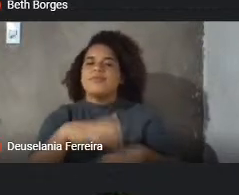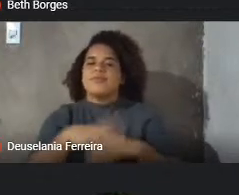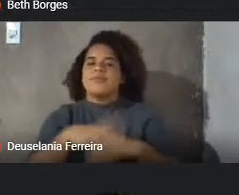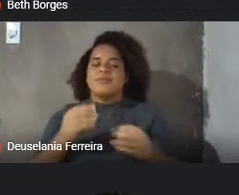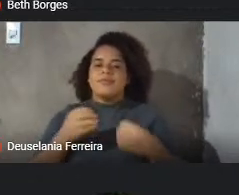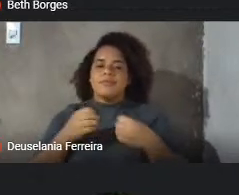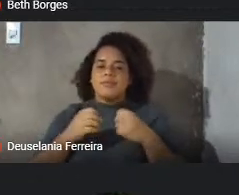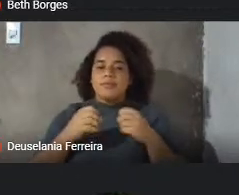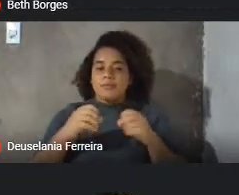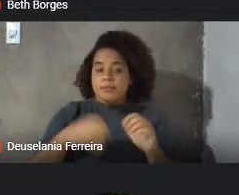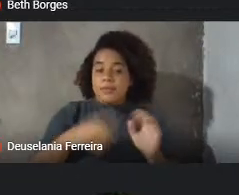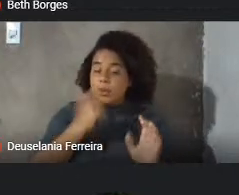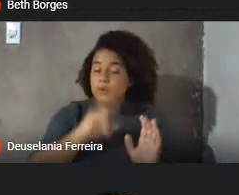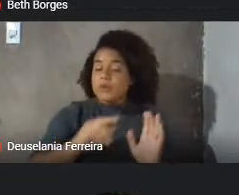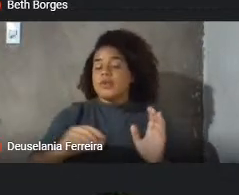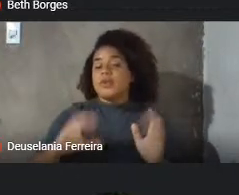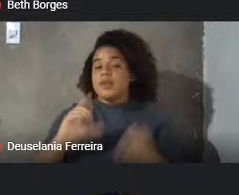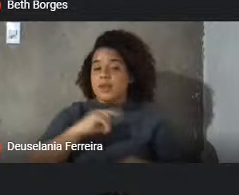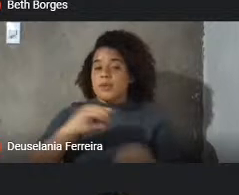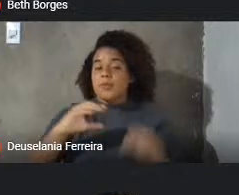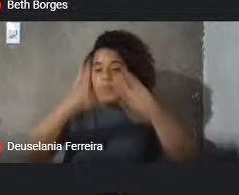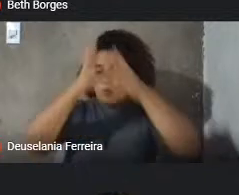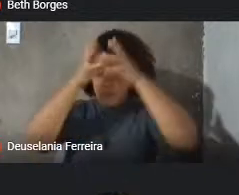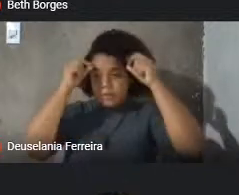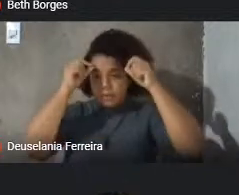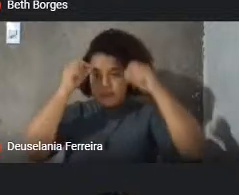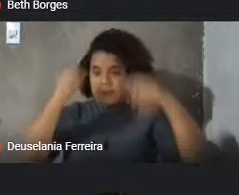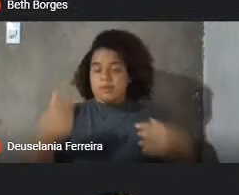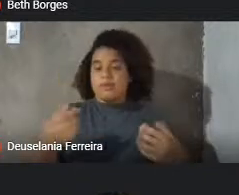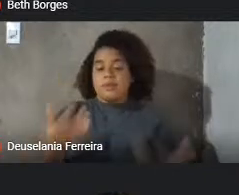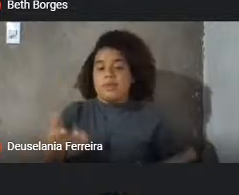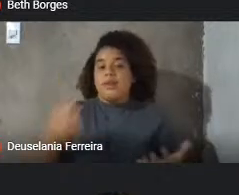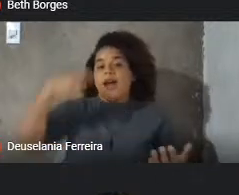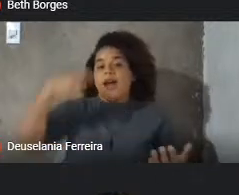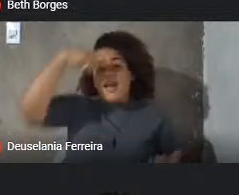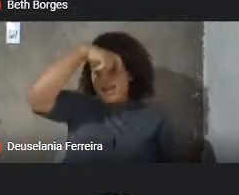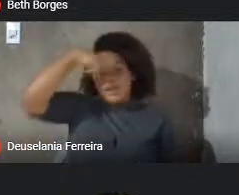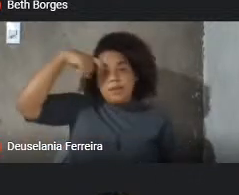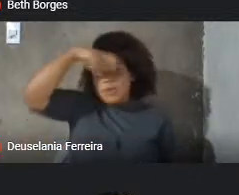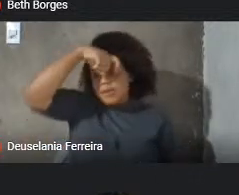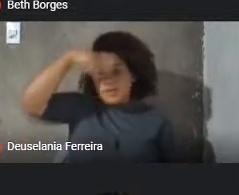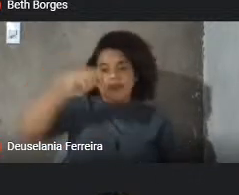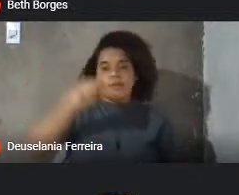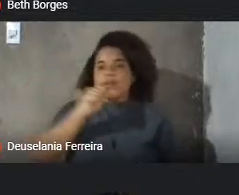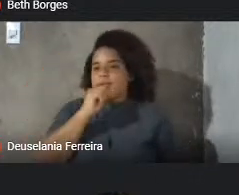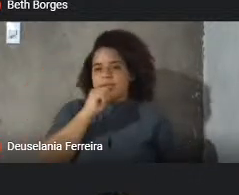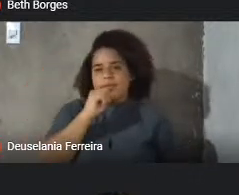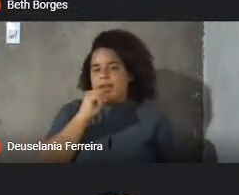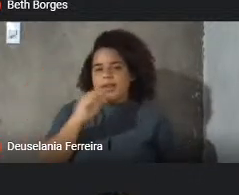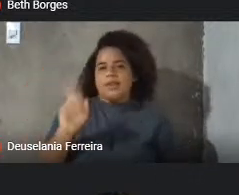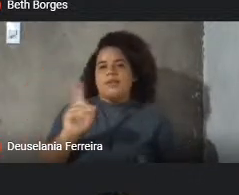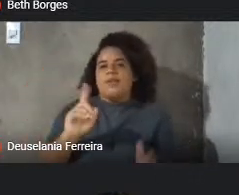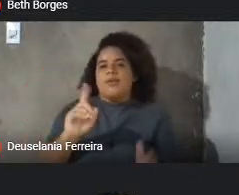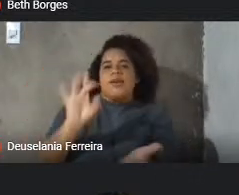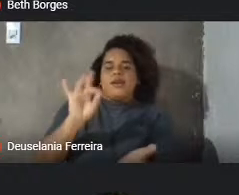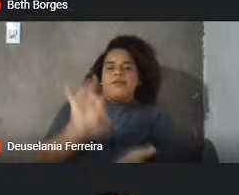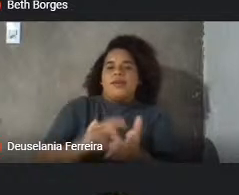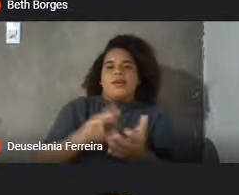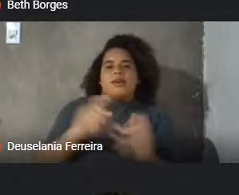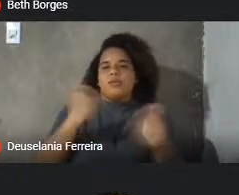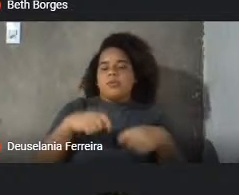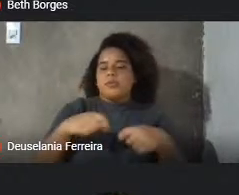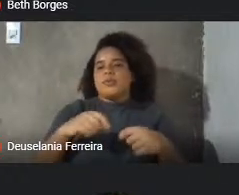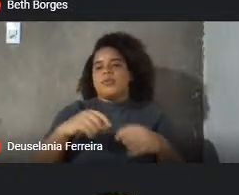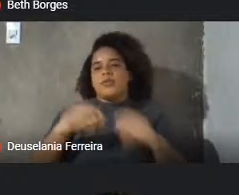regulamentados. A hipnose, infelizmente, ela não é regulamentada para todas as profissões da saúde